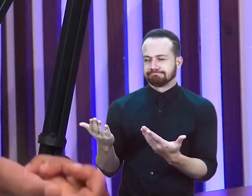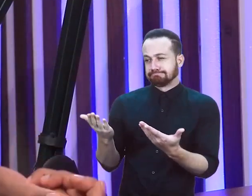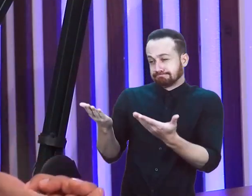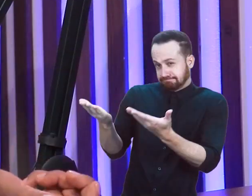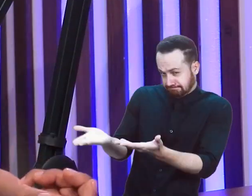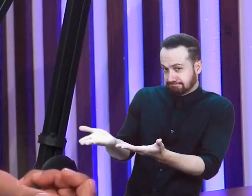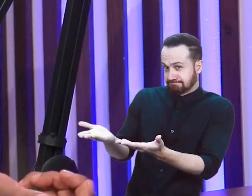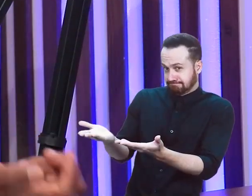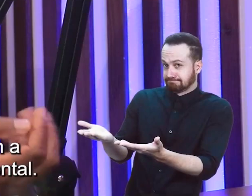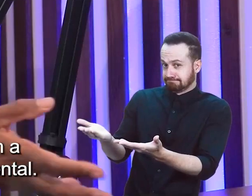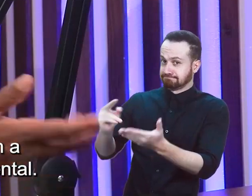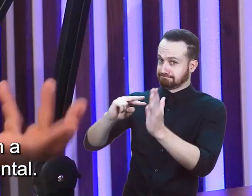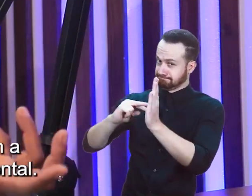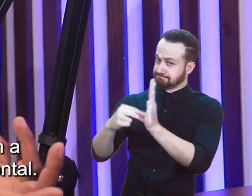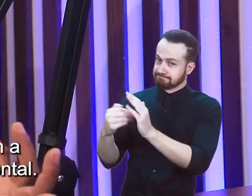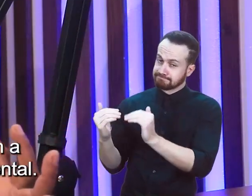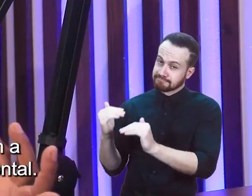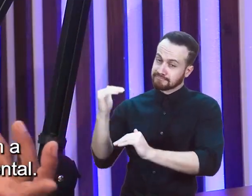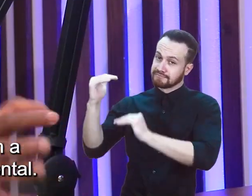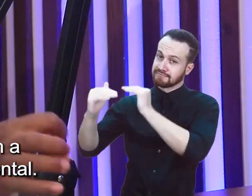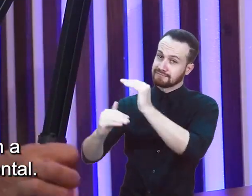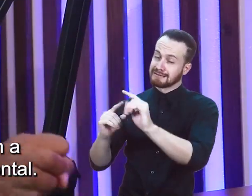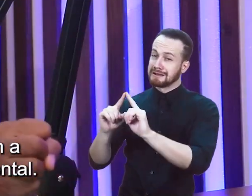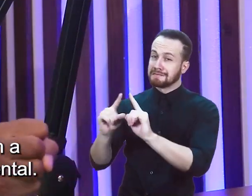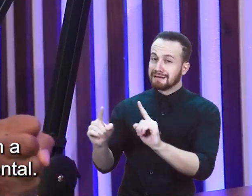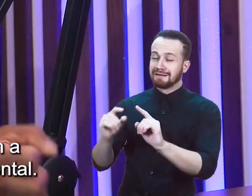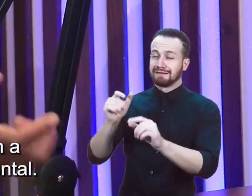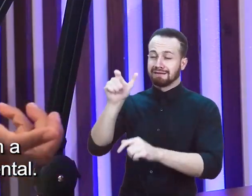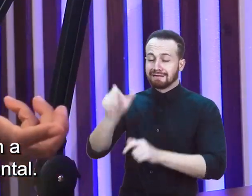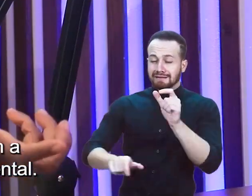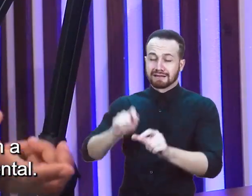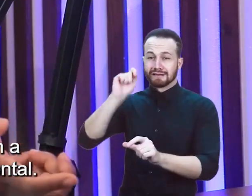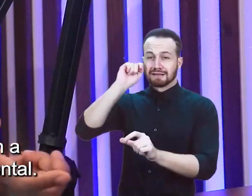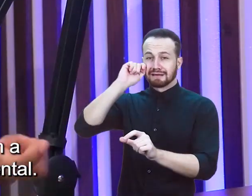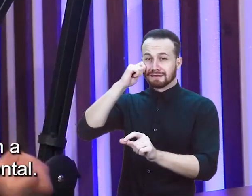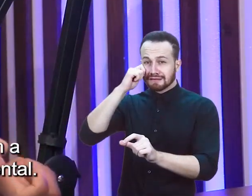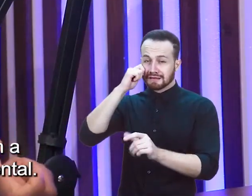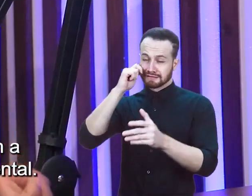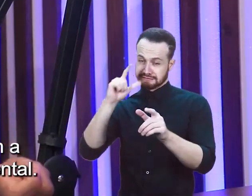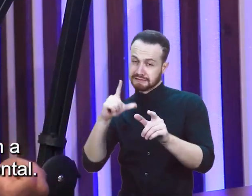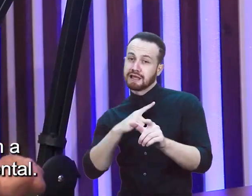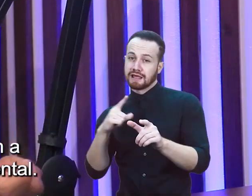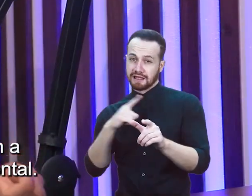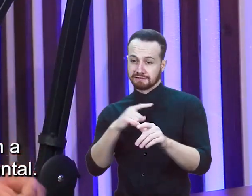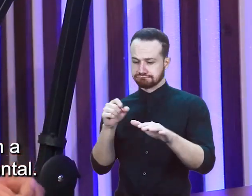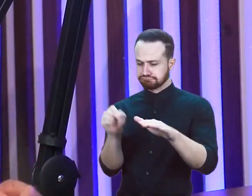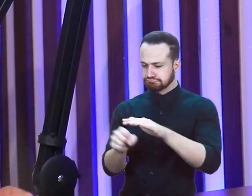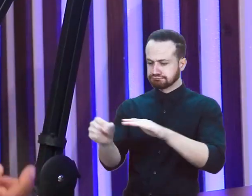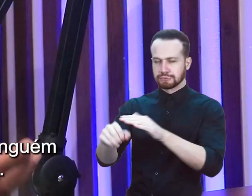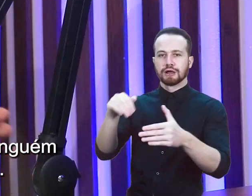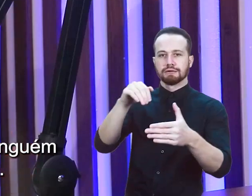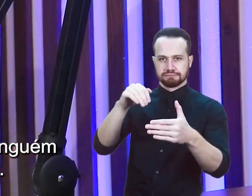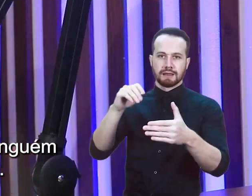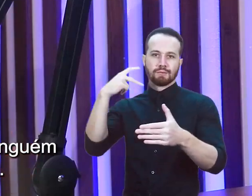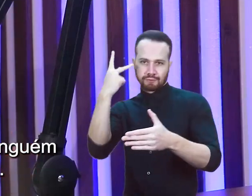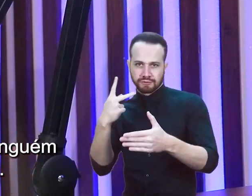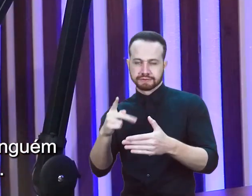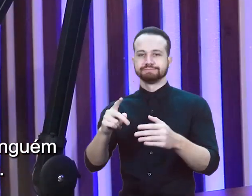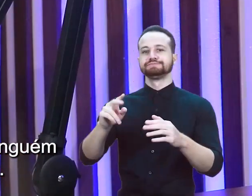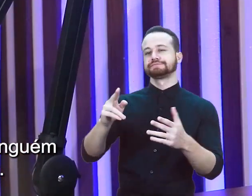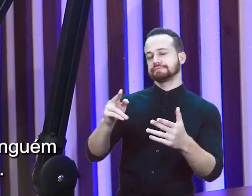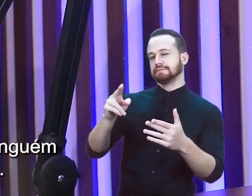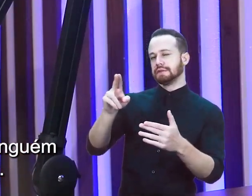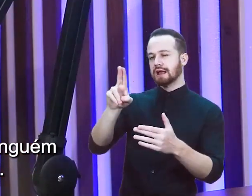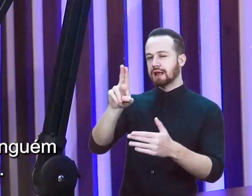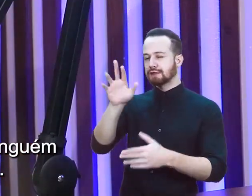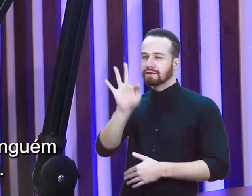isso é evolução. Mais negros, negras passaram a se candidatar, isso é fundamental. As